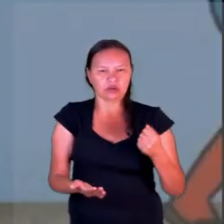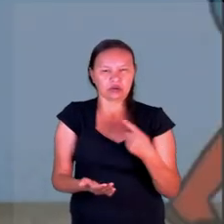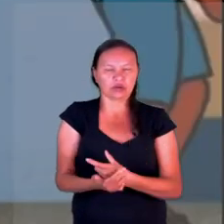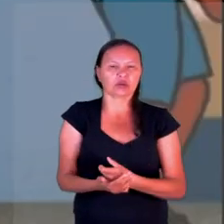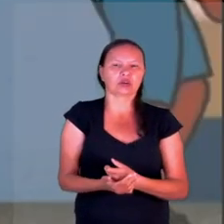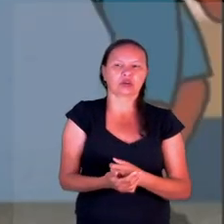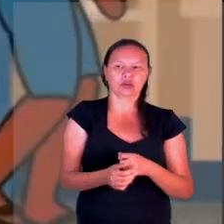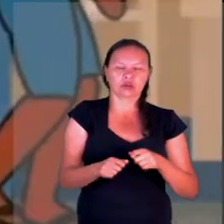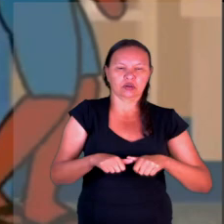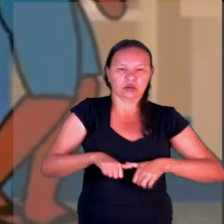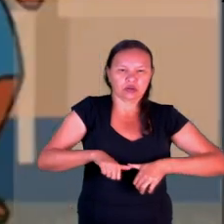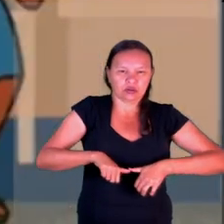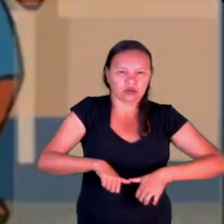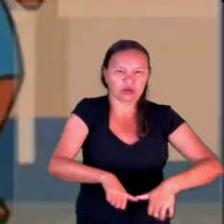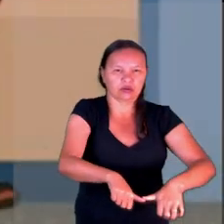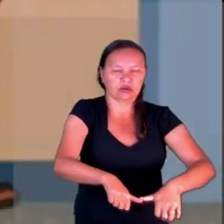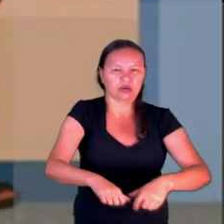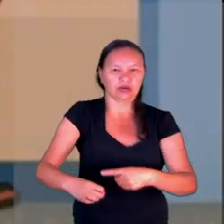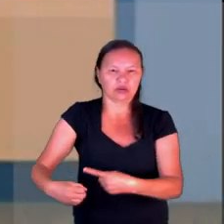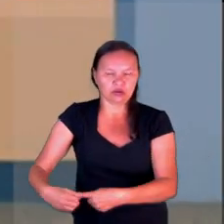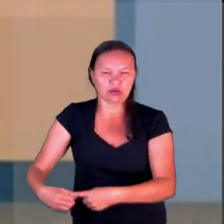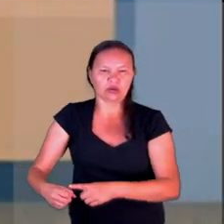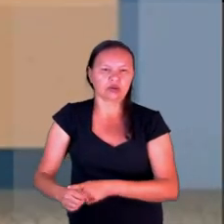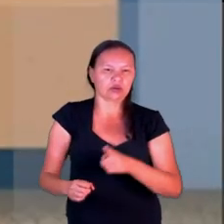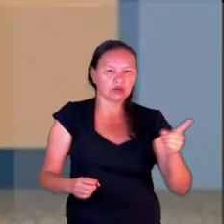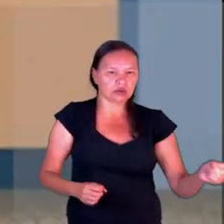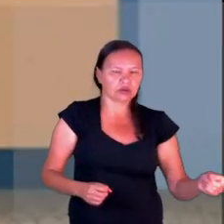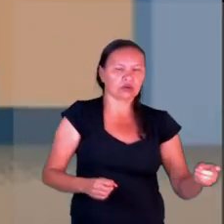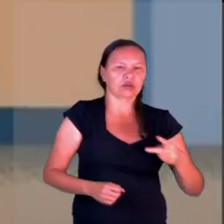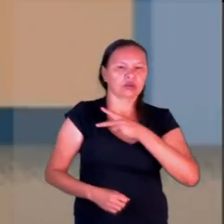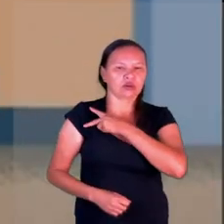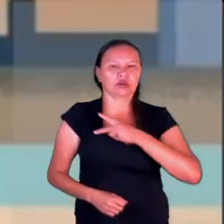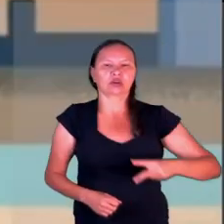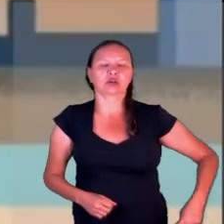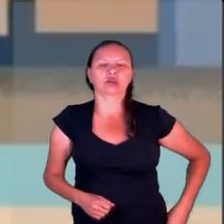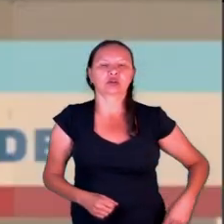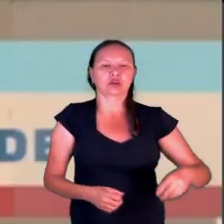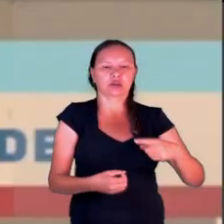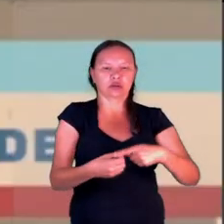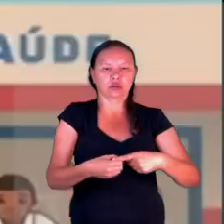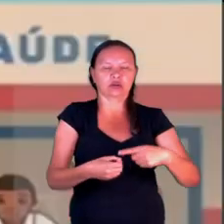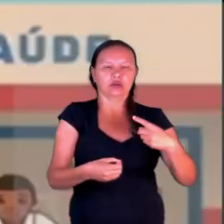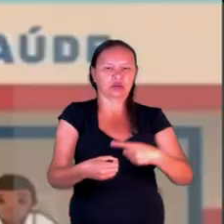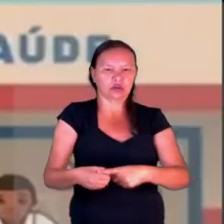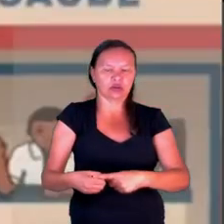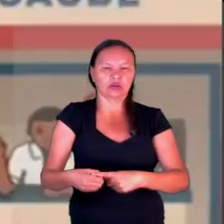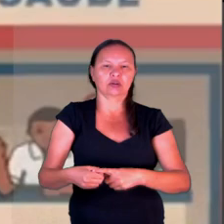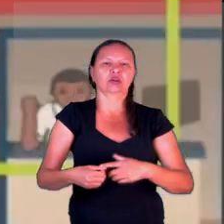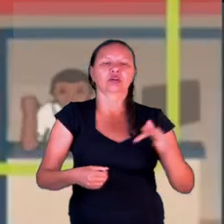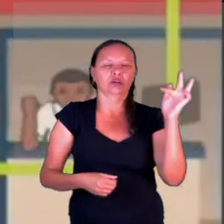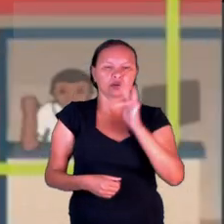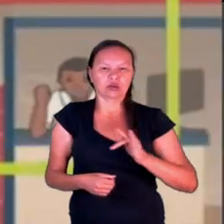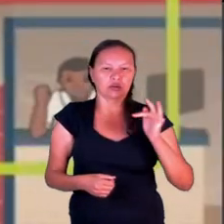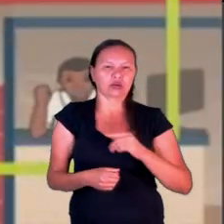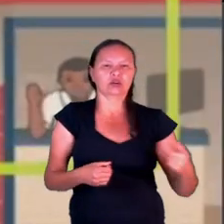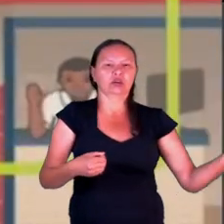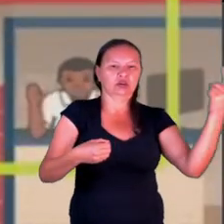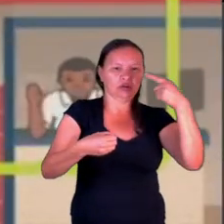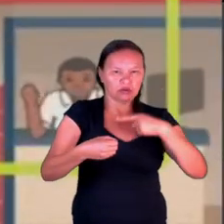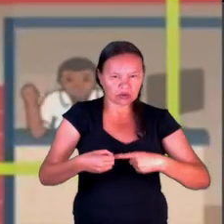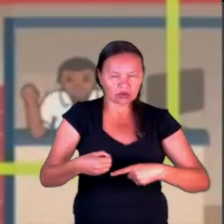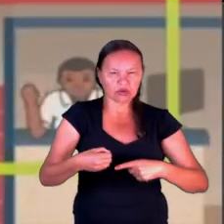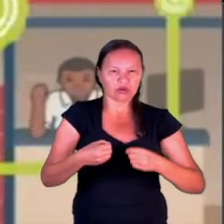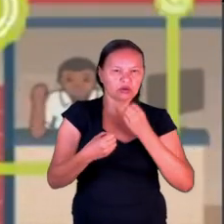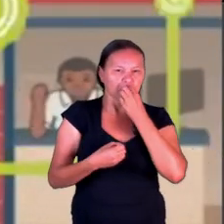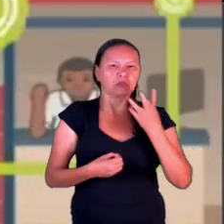locais e esse valor retorna com imposto para os governos Municipal Estadual e Federal trazendo mais qualidade de